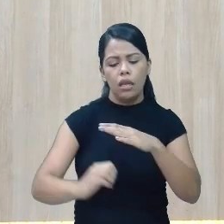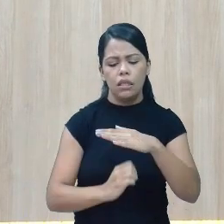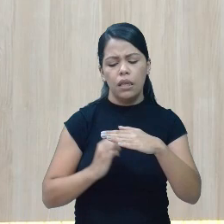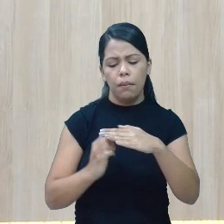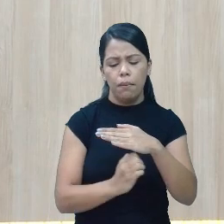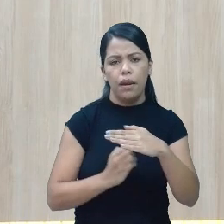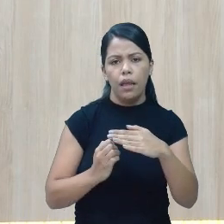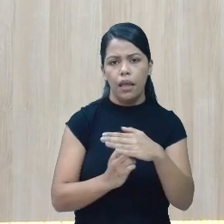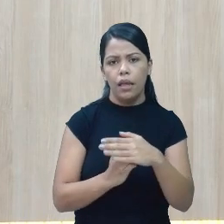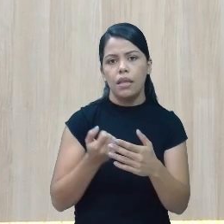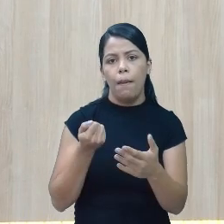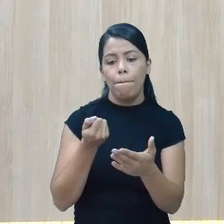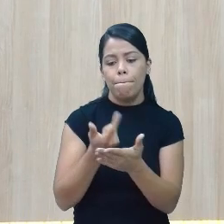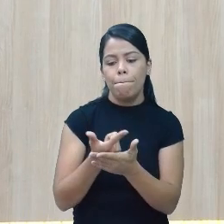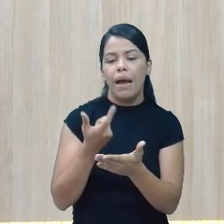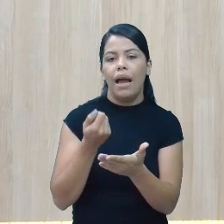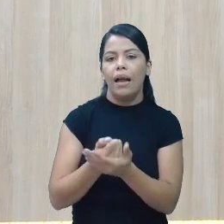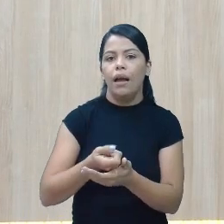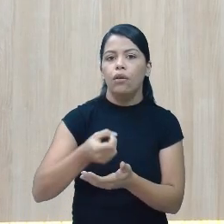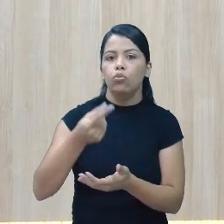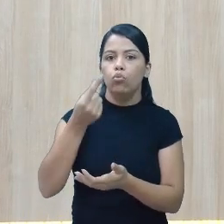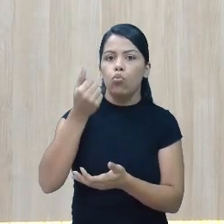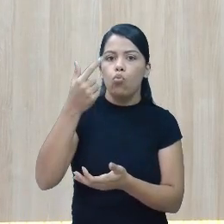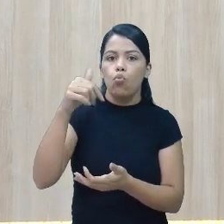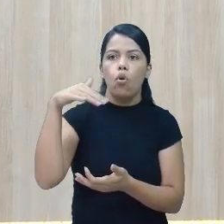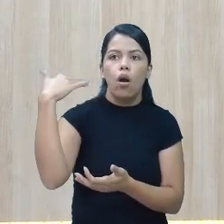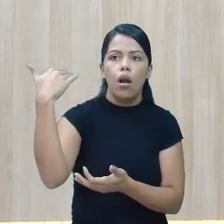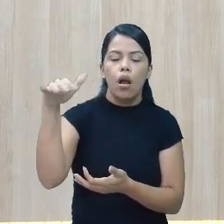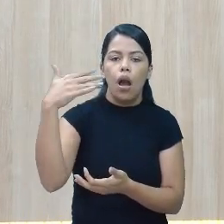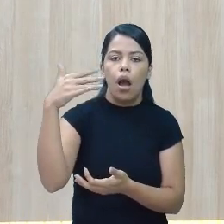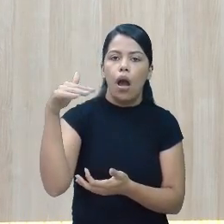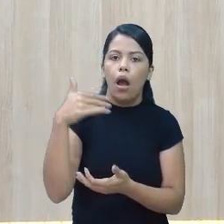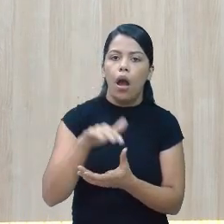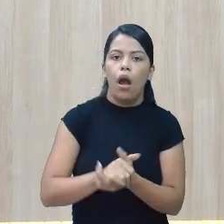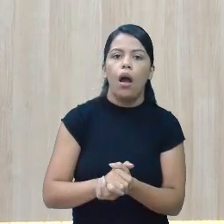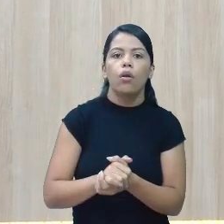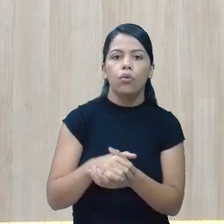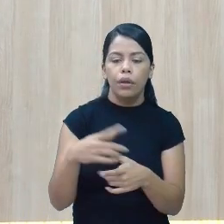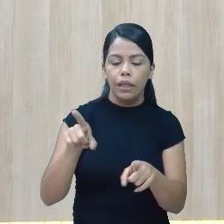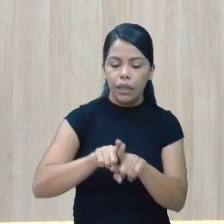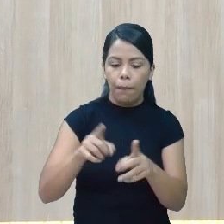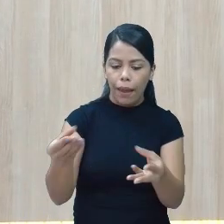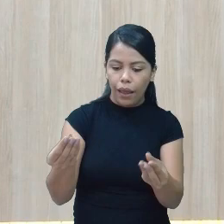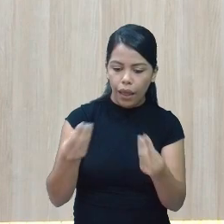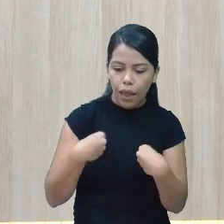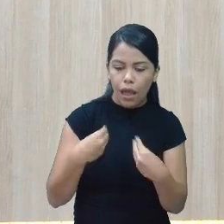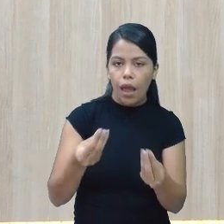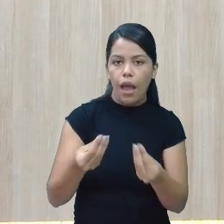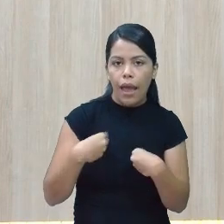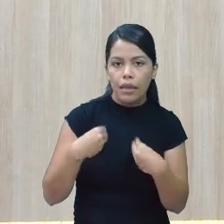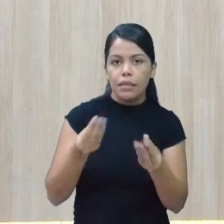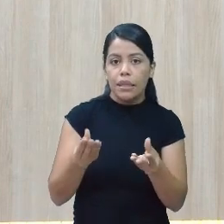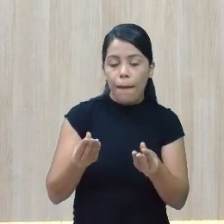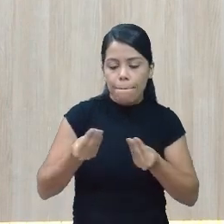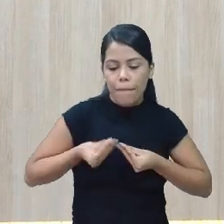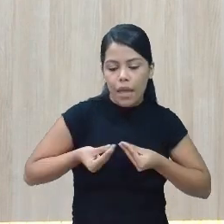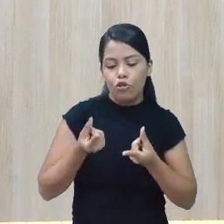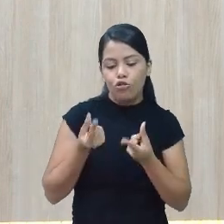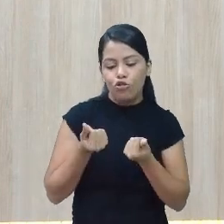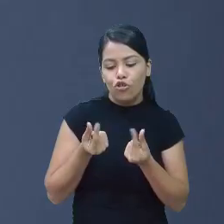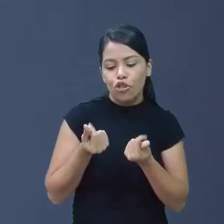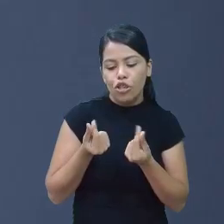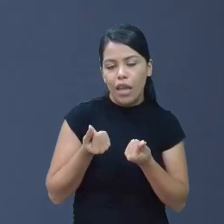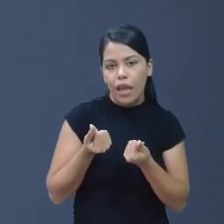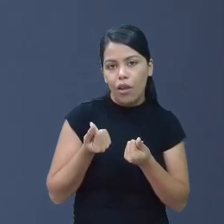estão pagando muito caro e ganhando também muito dinheiro com toda essa geração de informações. Quando a gente for aqui para a